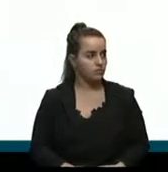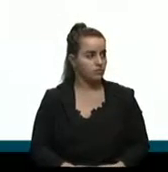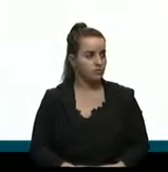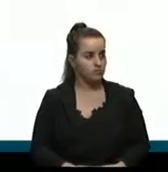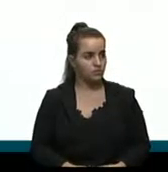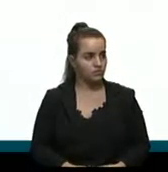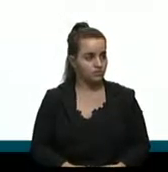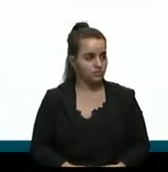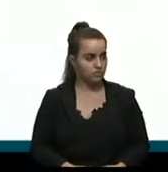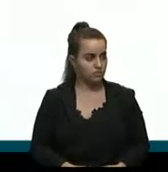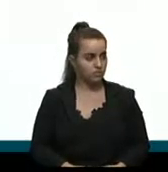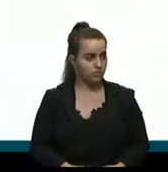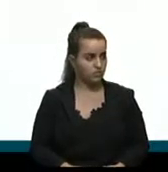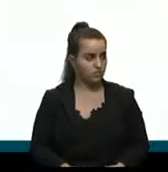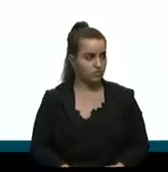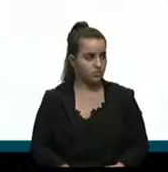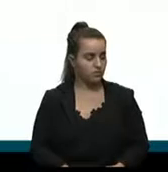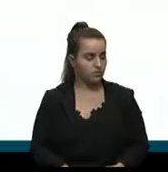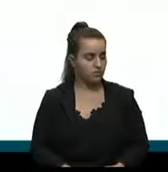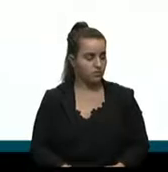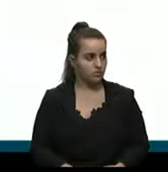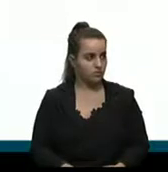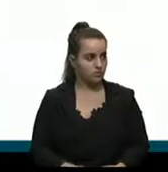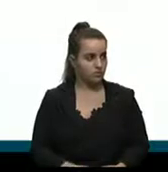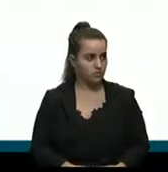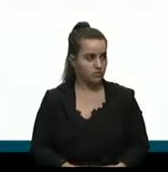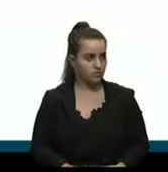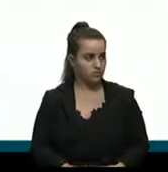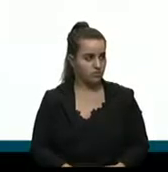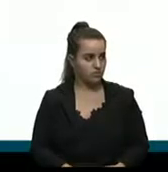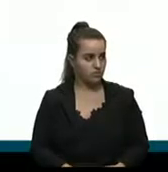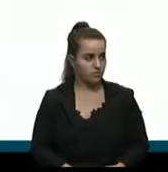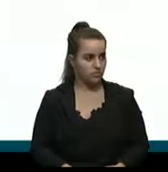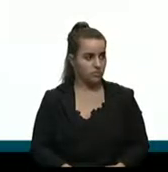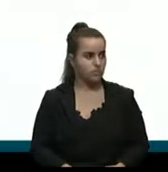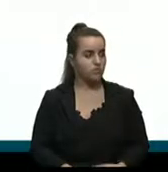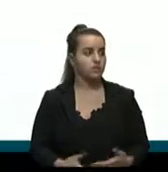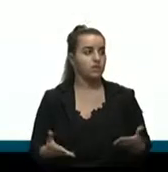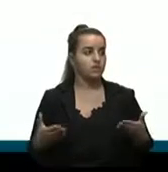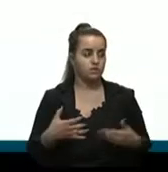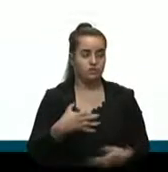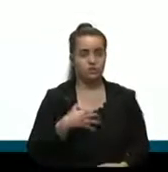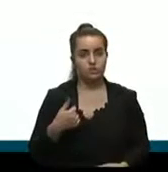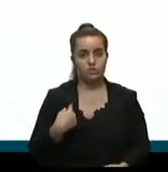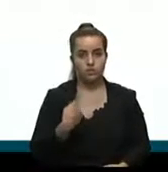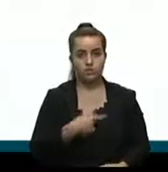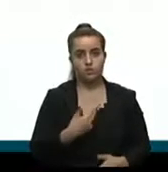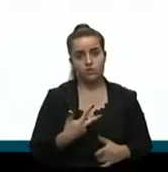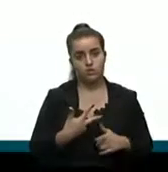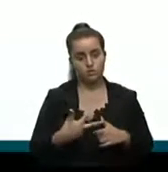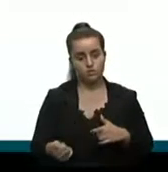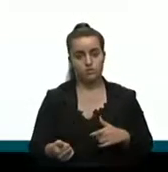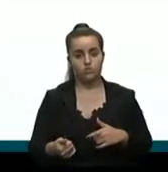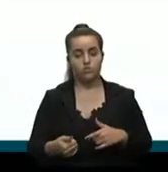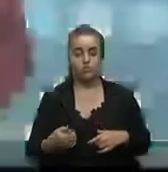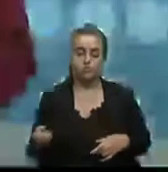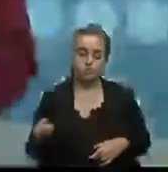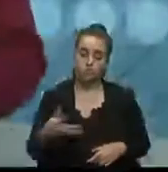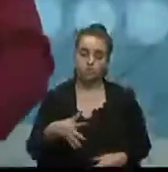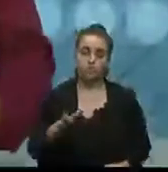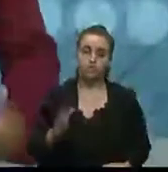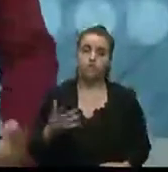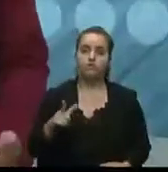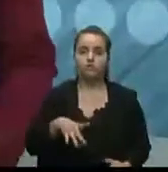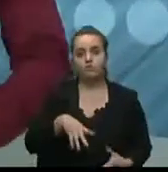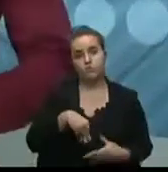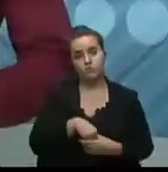a 170 centímetros. E assim, então, nós resolvemos uma nova situação que